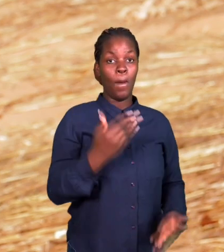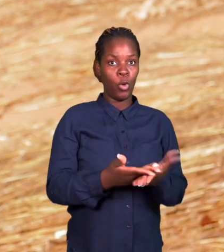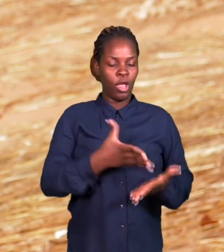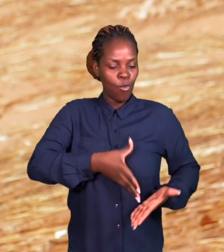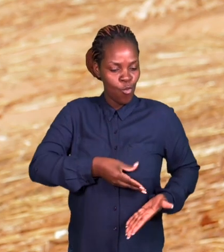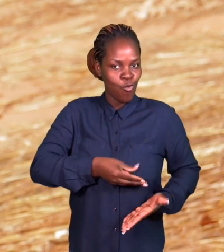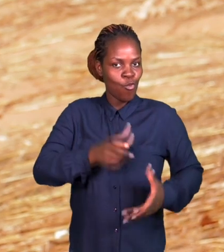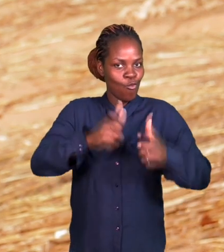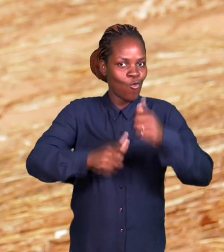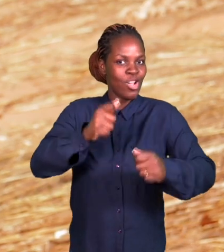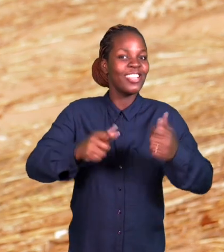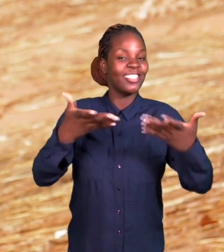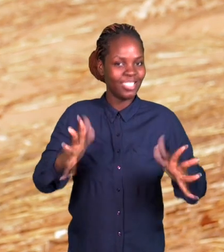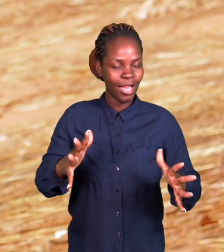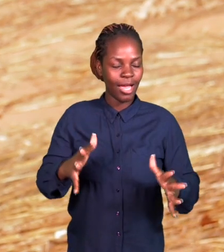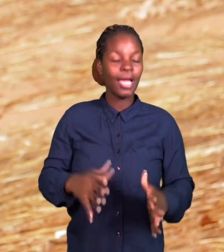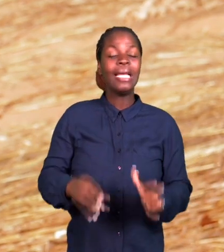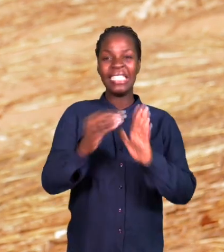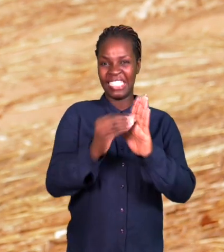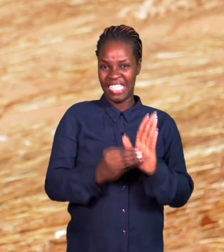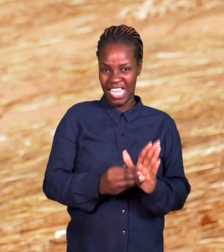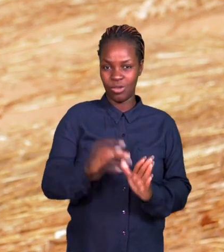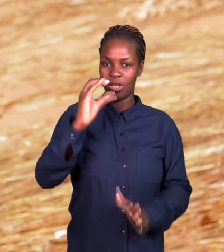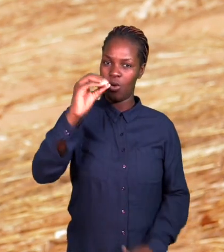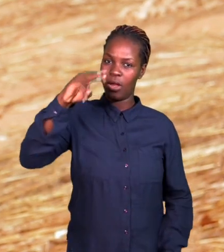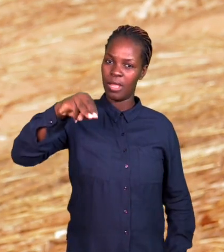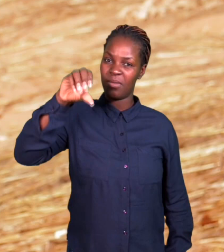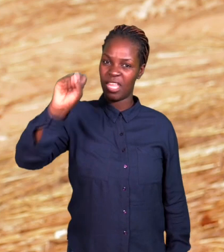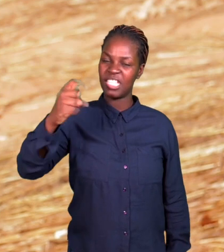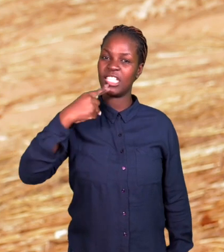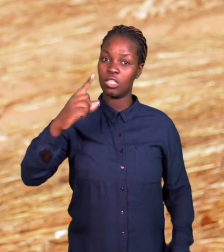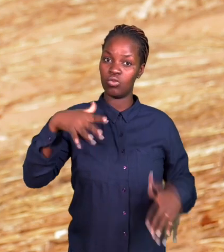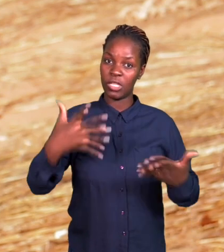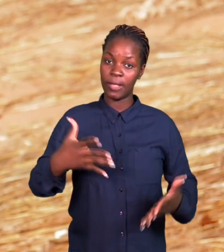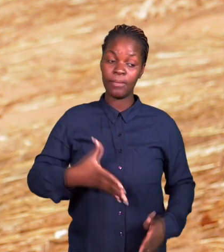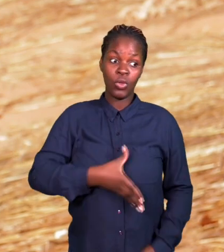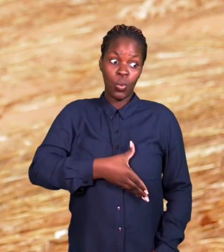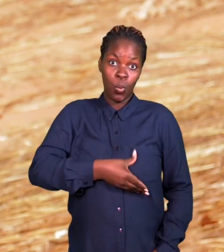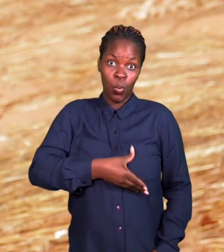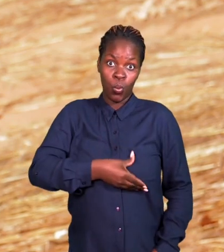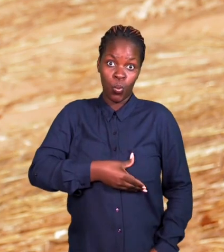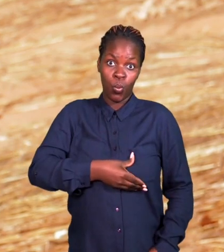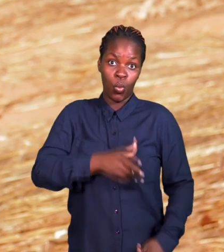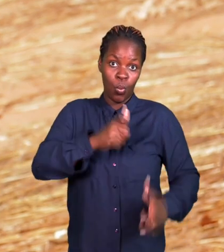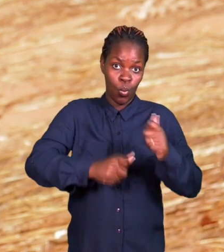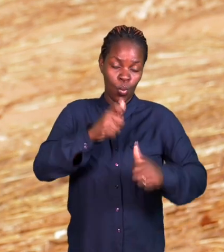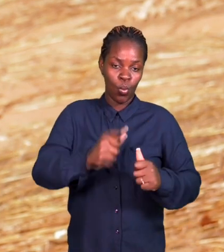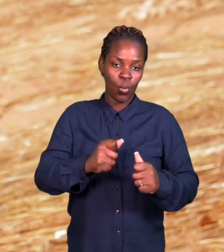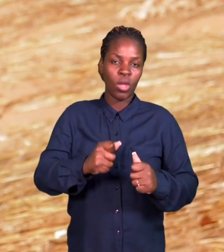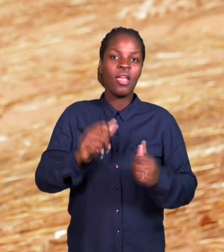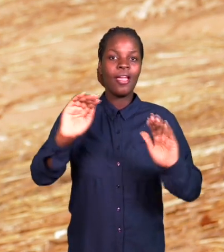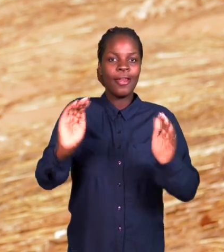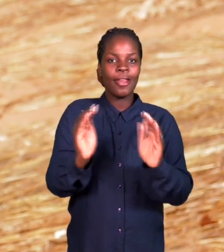amamentadas. Estimativas da Organização Mundial da Saúde indicam que o aleitamento materno poderia evitar cerca de 13%